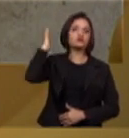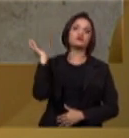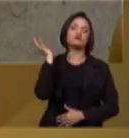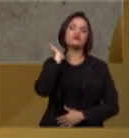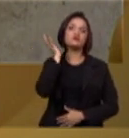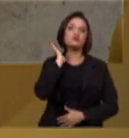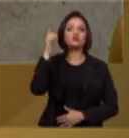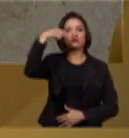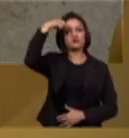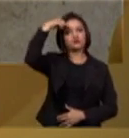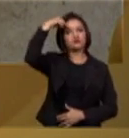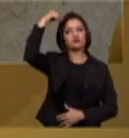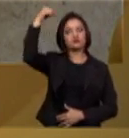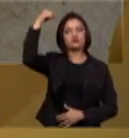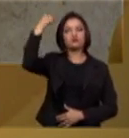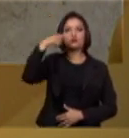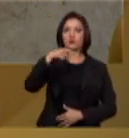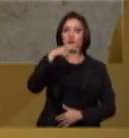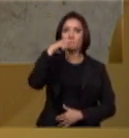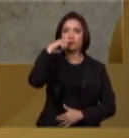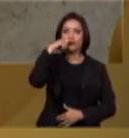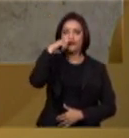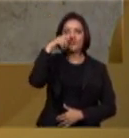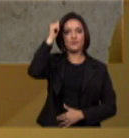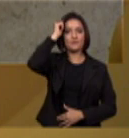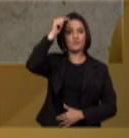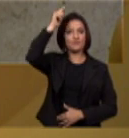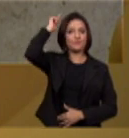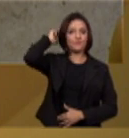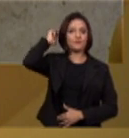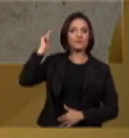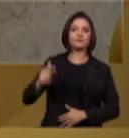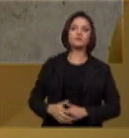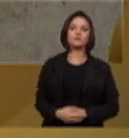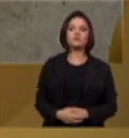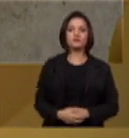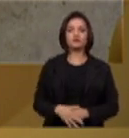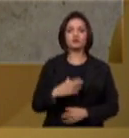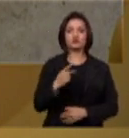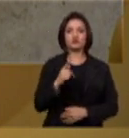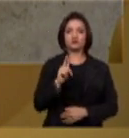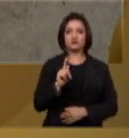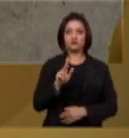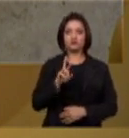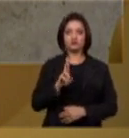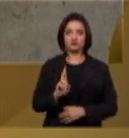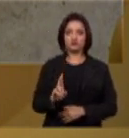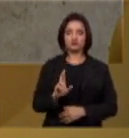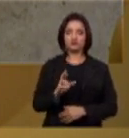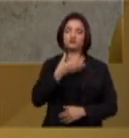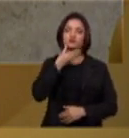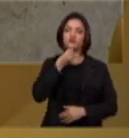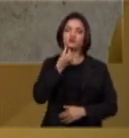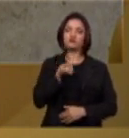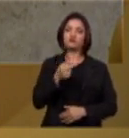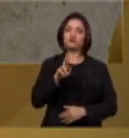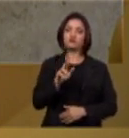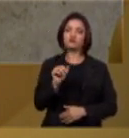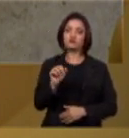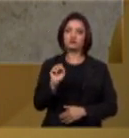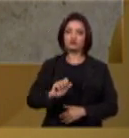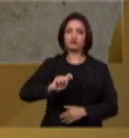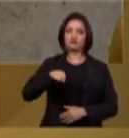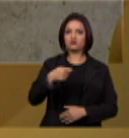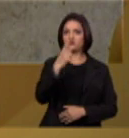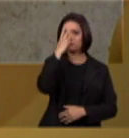Weber, Roberto Barroso, Edson Fachin, Alexandre de Moraes. Procurador-Geral da República, Dr. Antônio Augusto Brandão